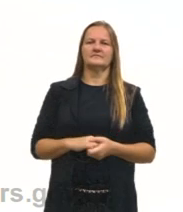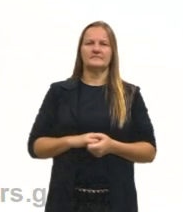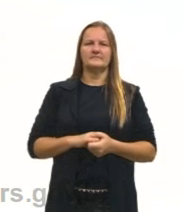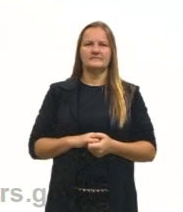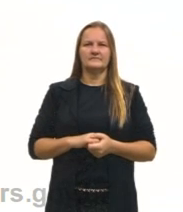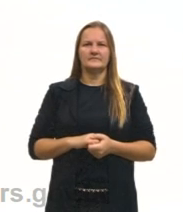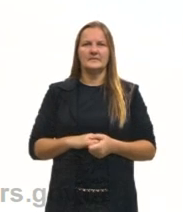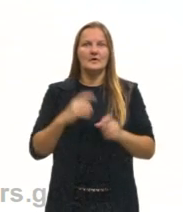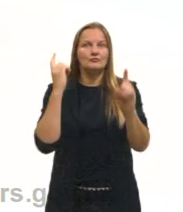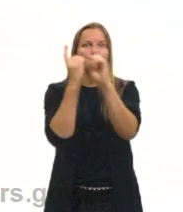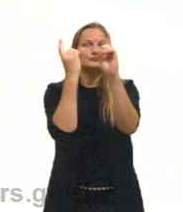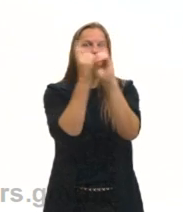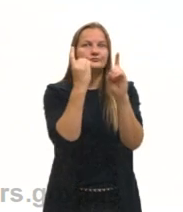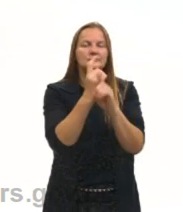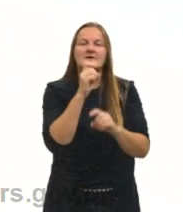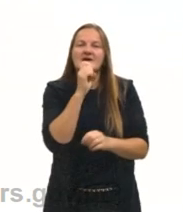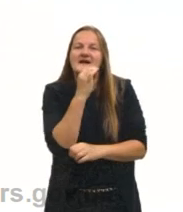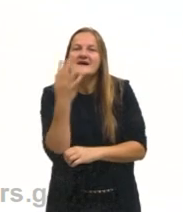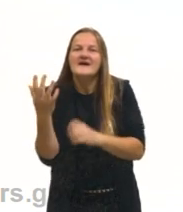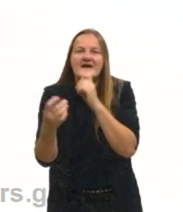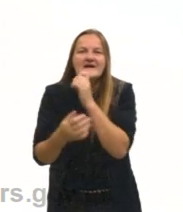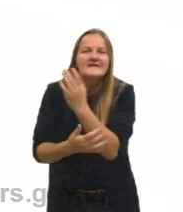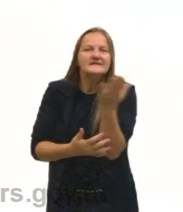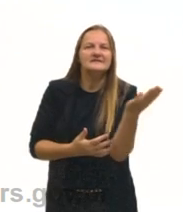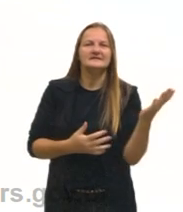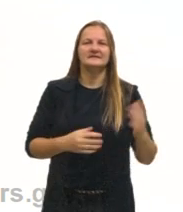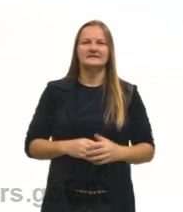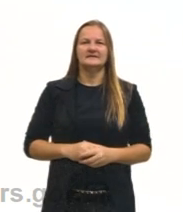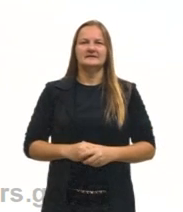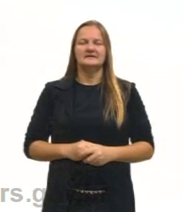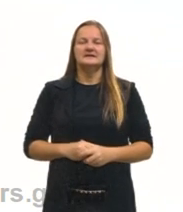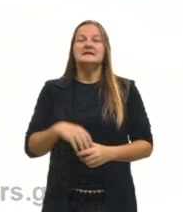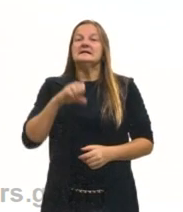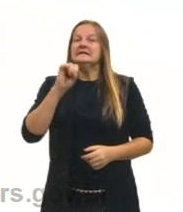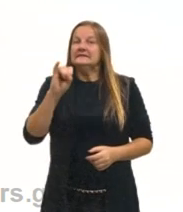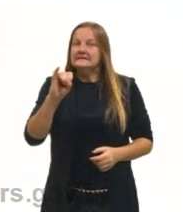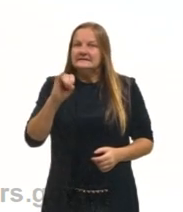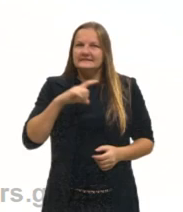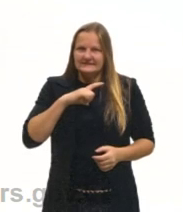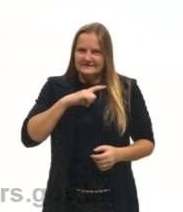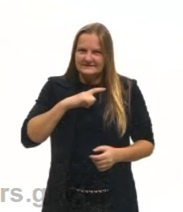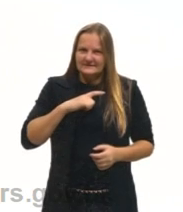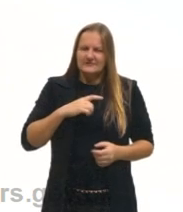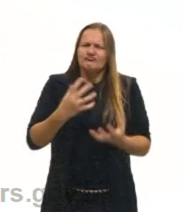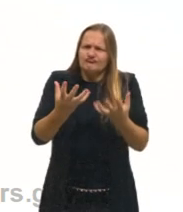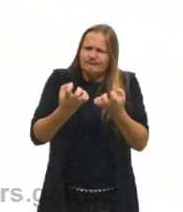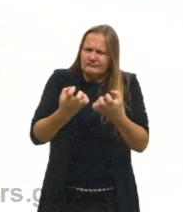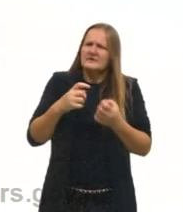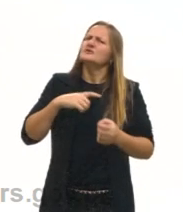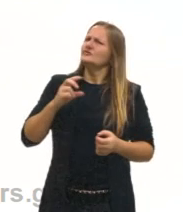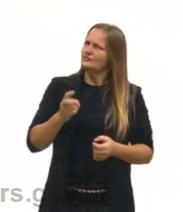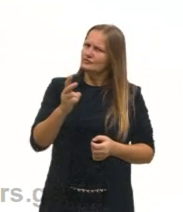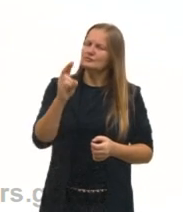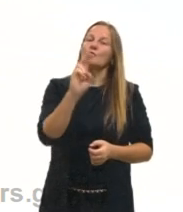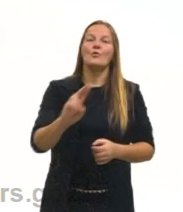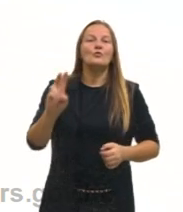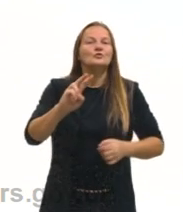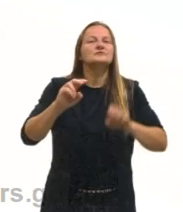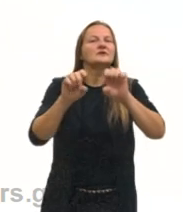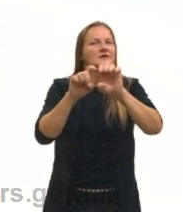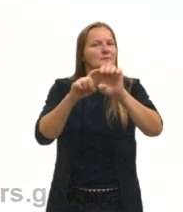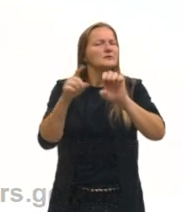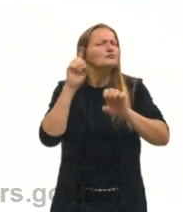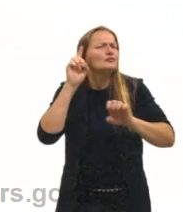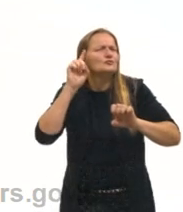já diz foram descobertos na natureza bom então se o nosso a gente crema não utiliza muito desses elementos